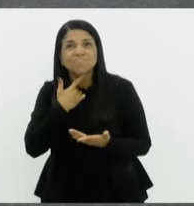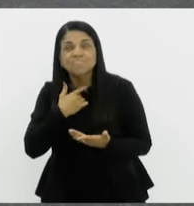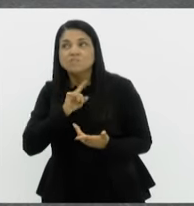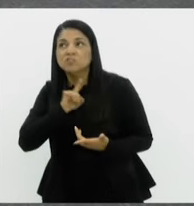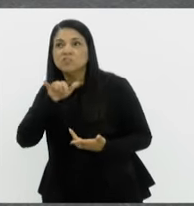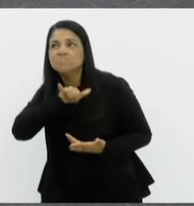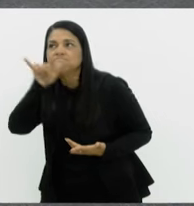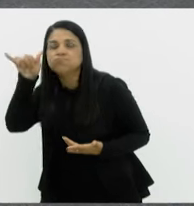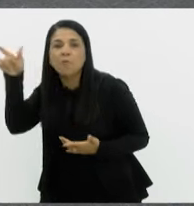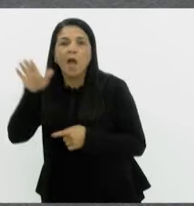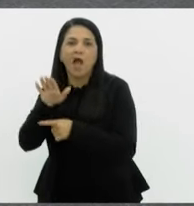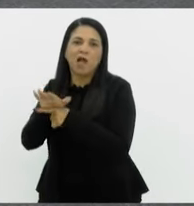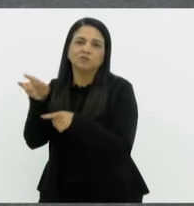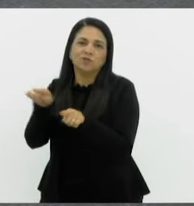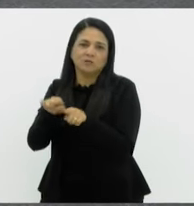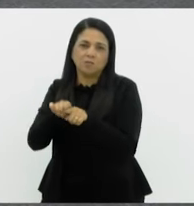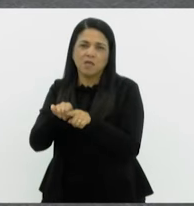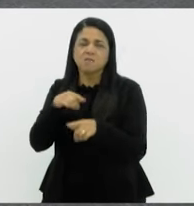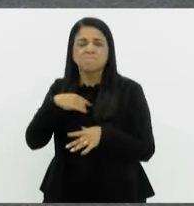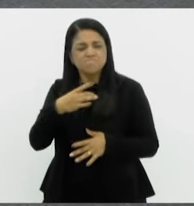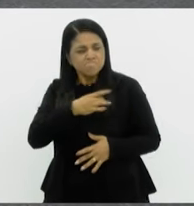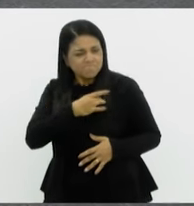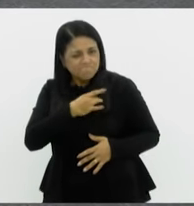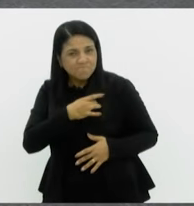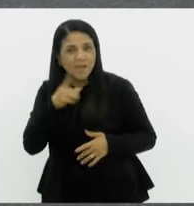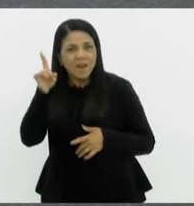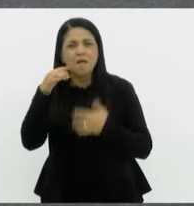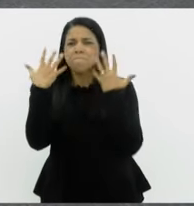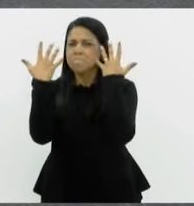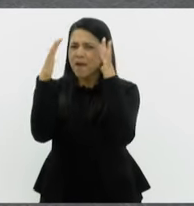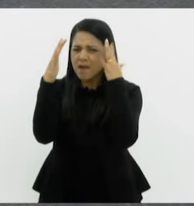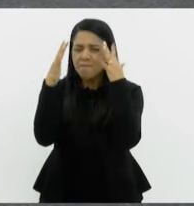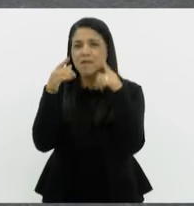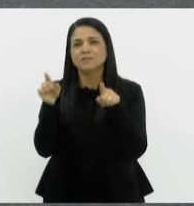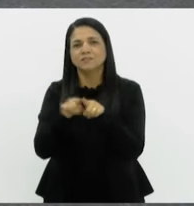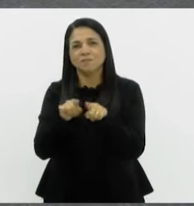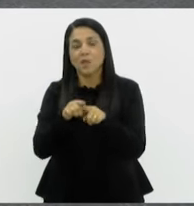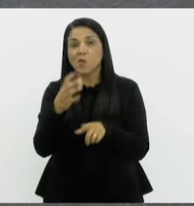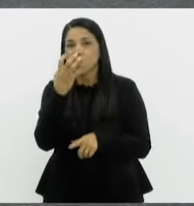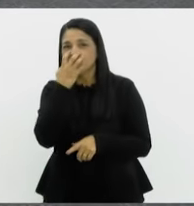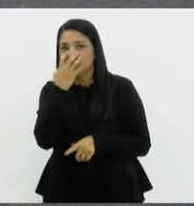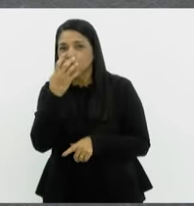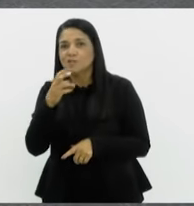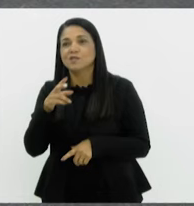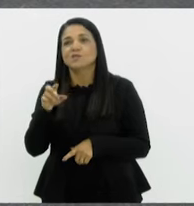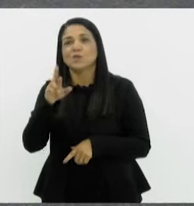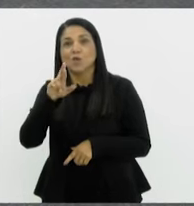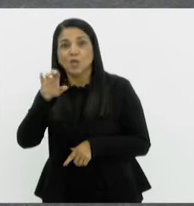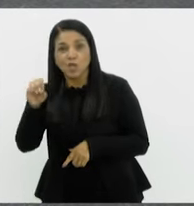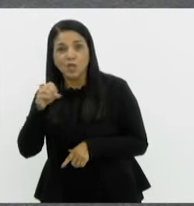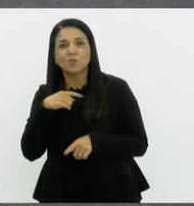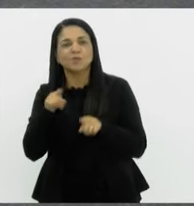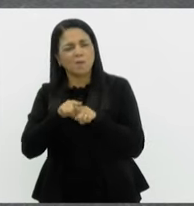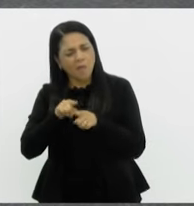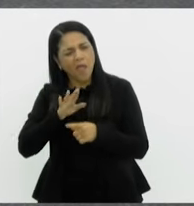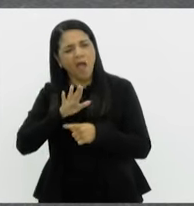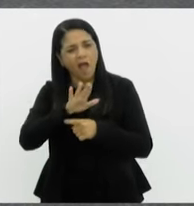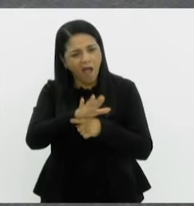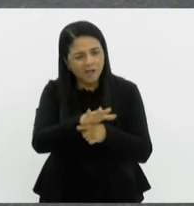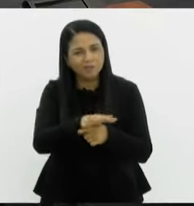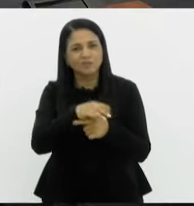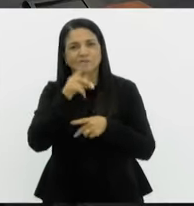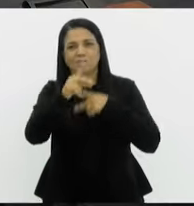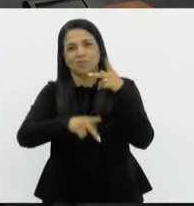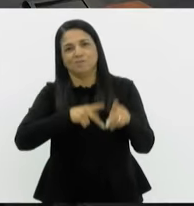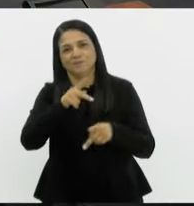ali de forma voluntária, parabéns a todos vocês, até o nosso cãozinho Rio, que está lá ajudando toda a população. Obrigado,